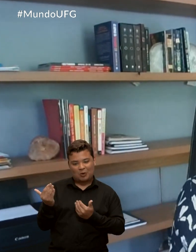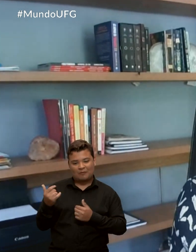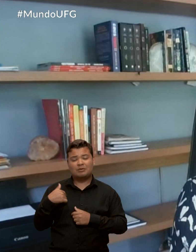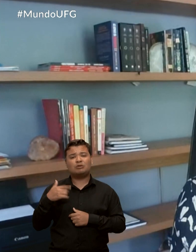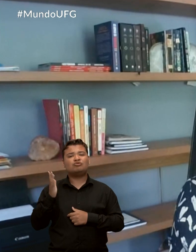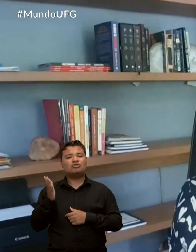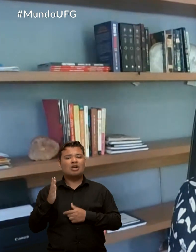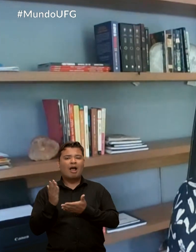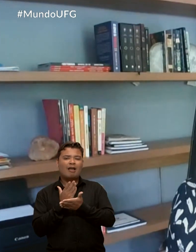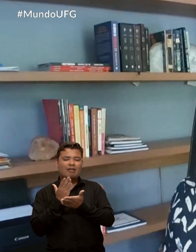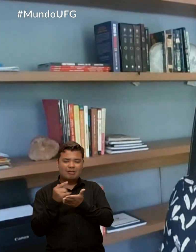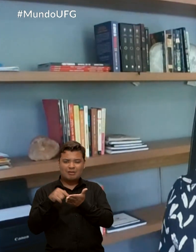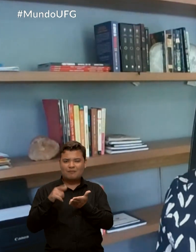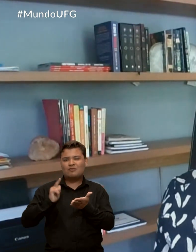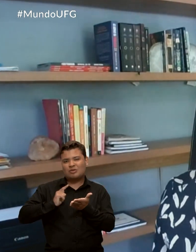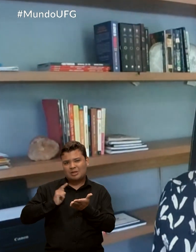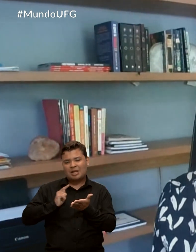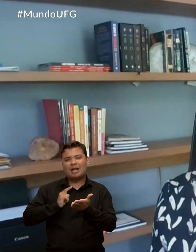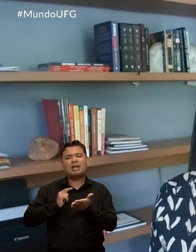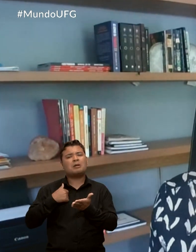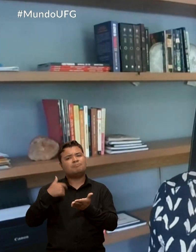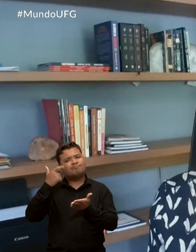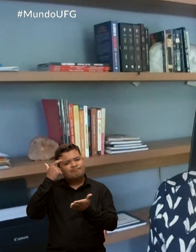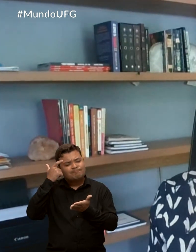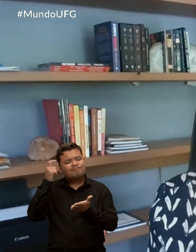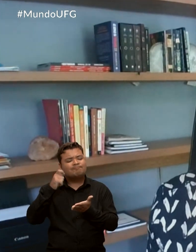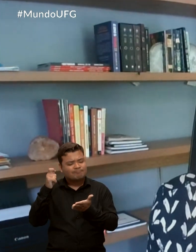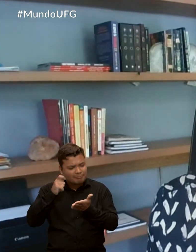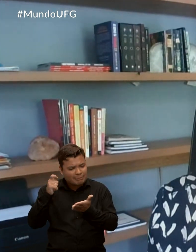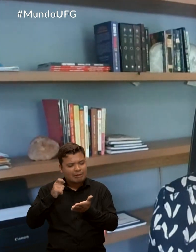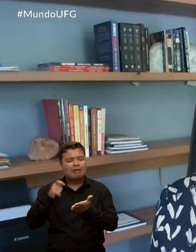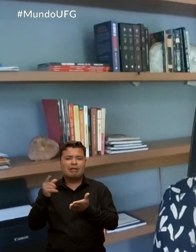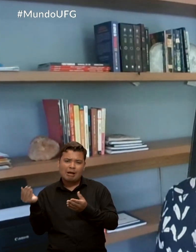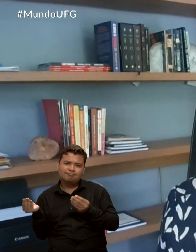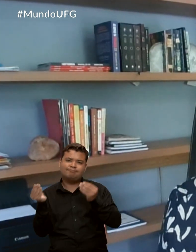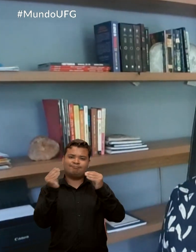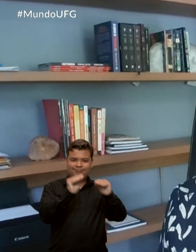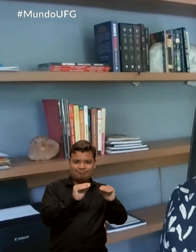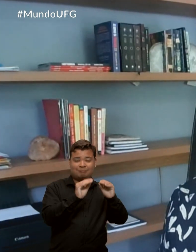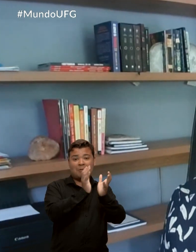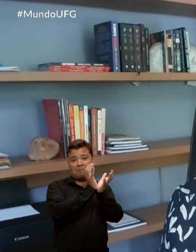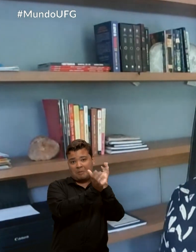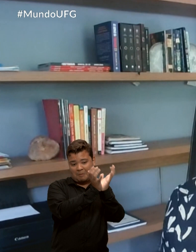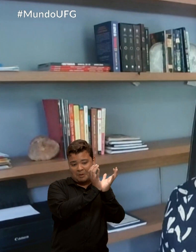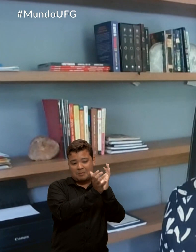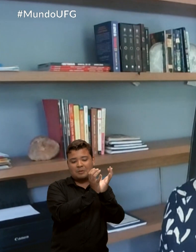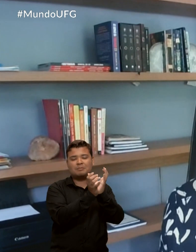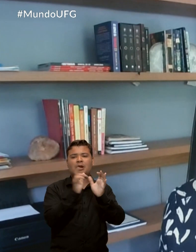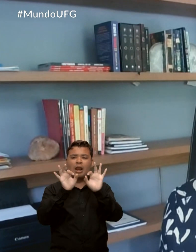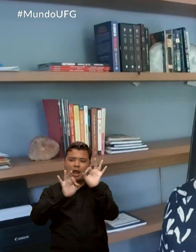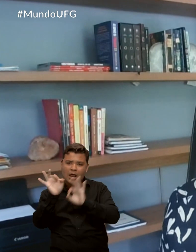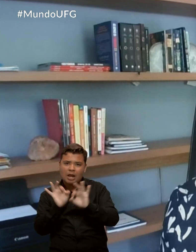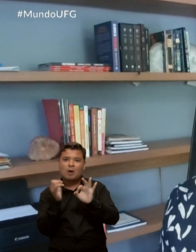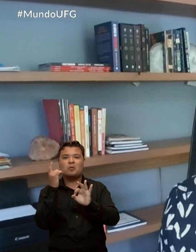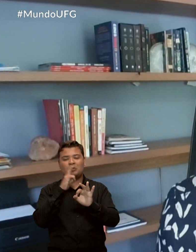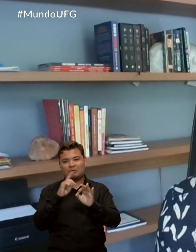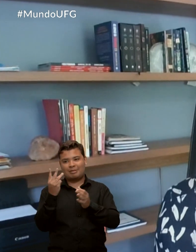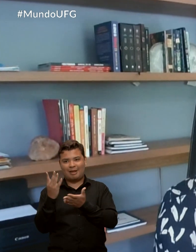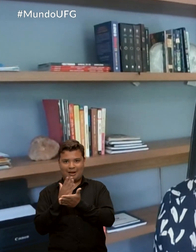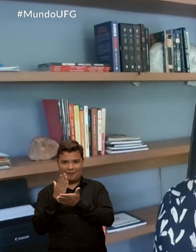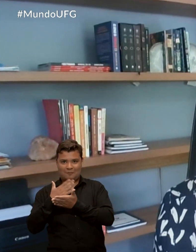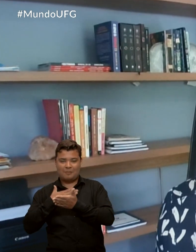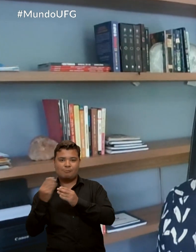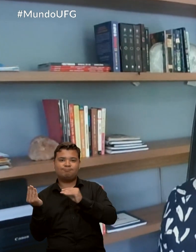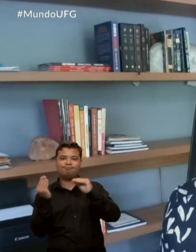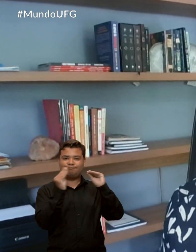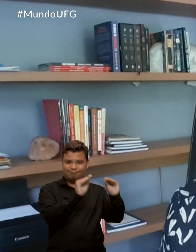eram livros curtinhos, que poderiam entrar na Bibliolibras, e eles entraram, esses 3 livros.